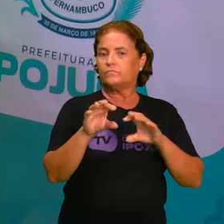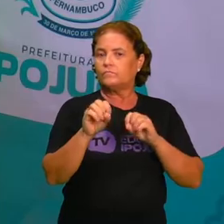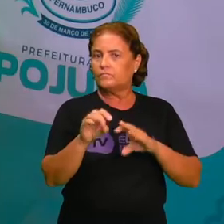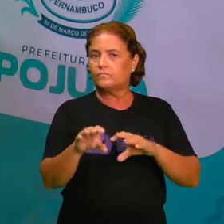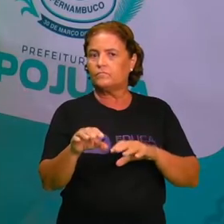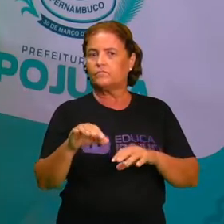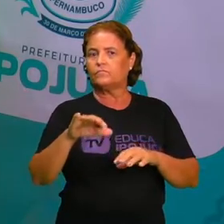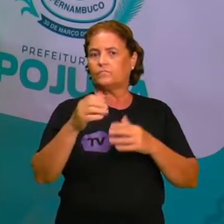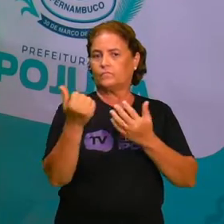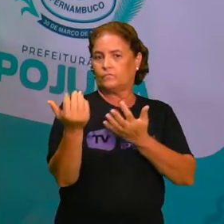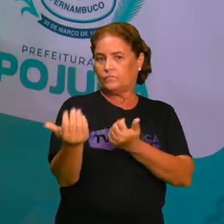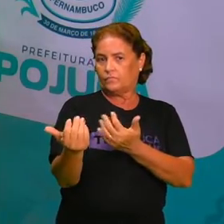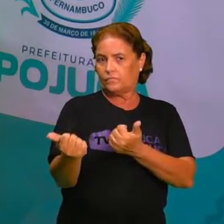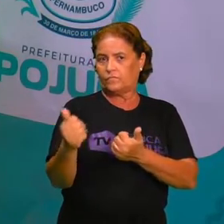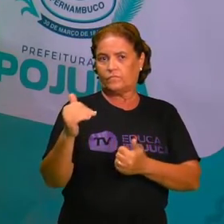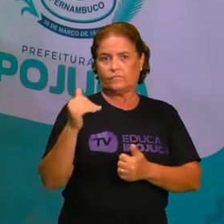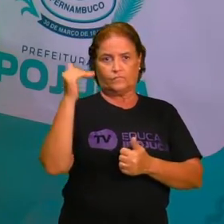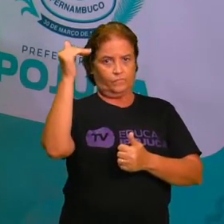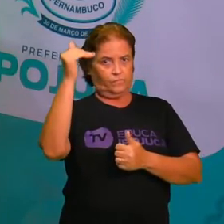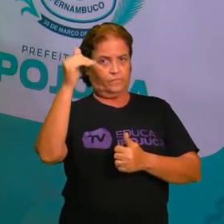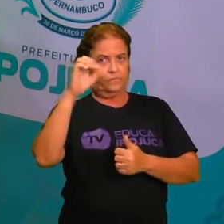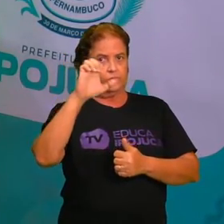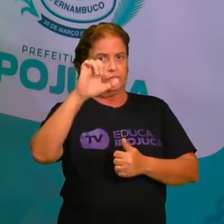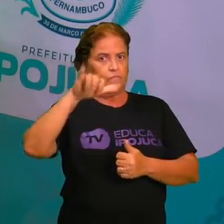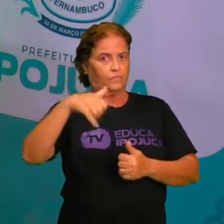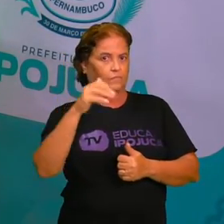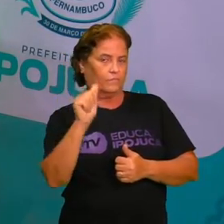Adultos, EJA da fase 1.